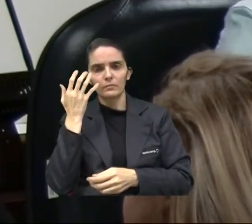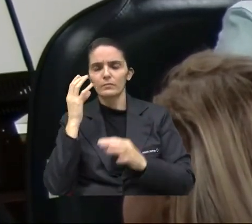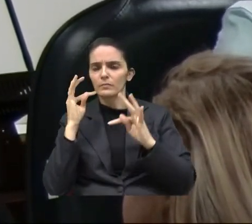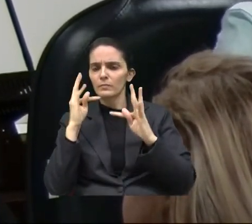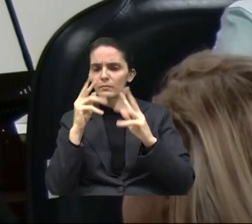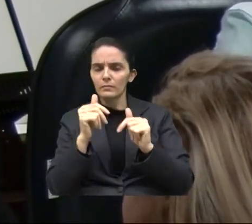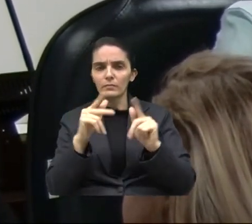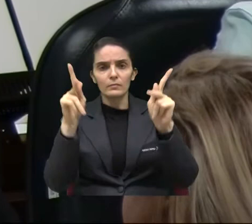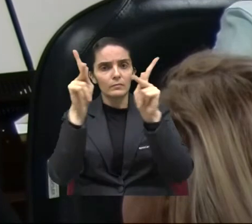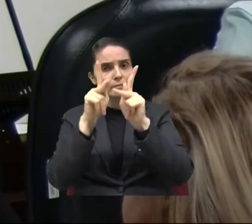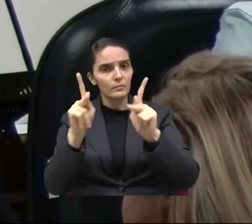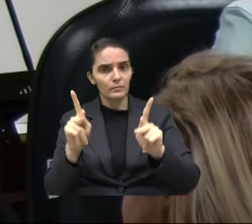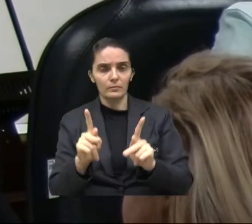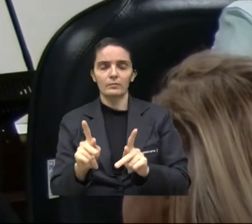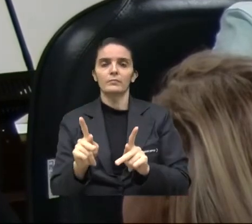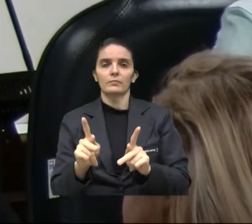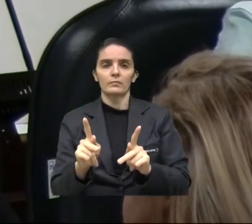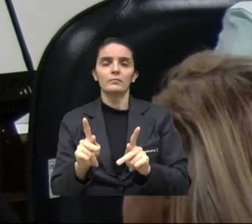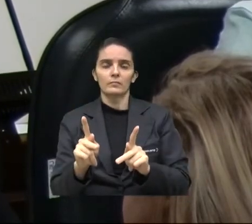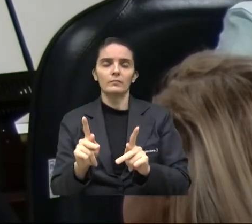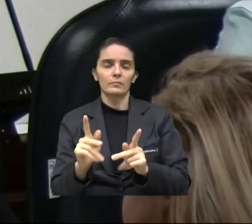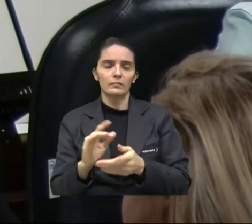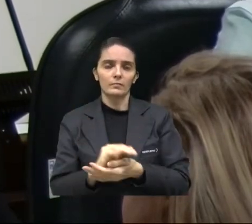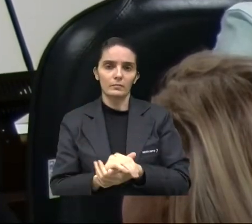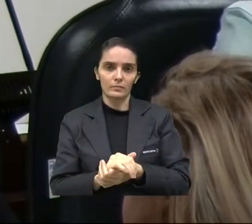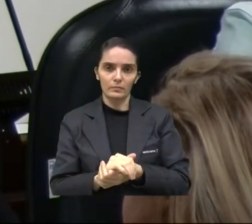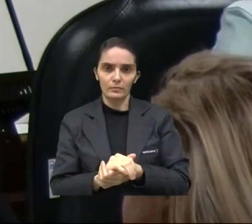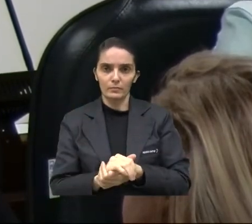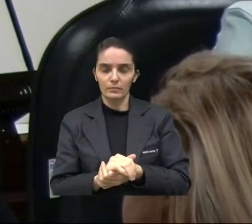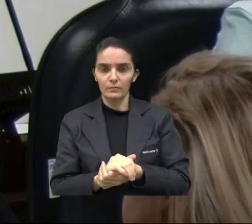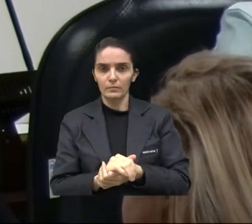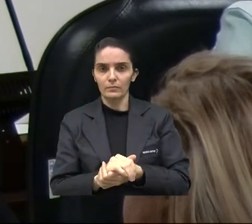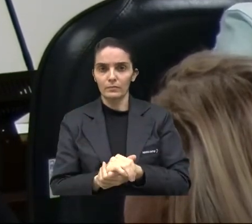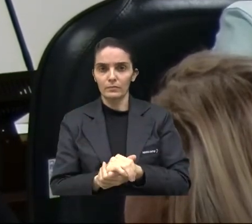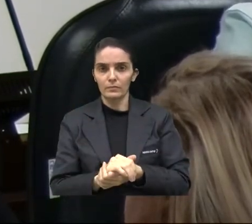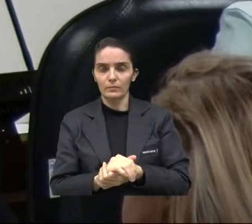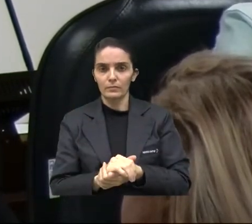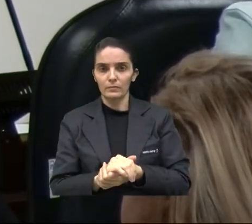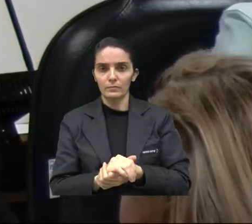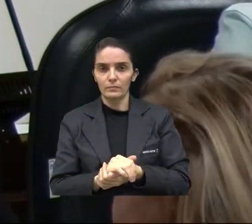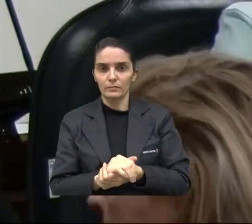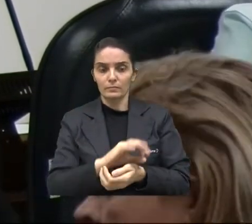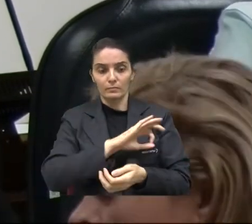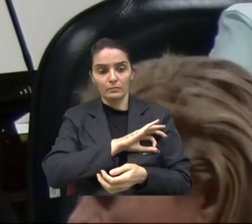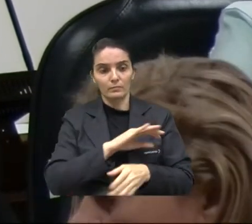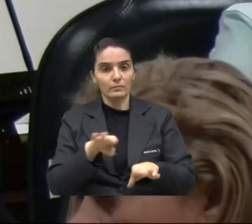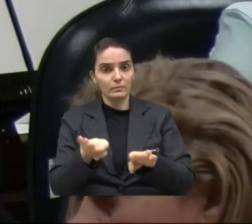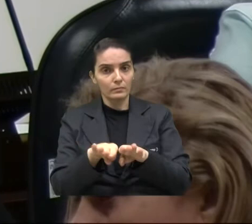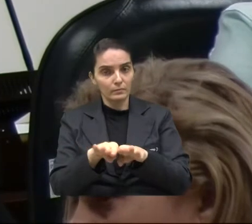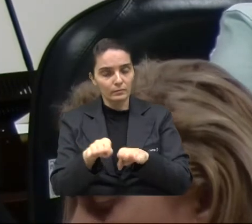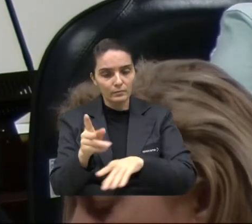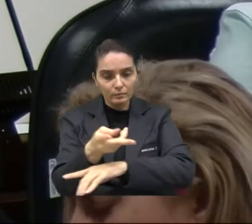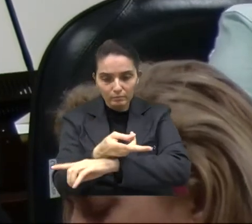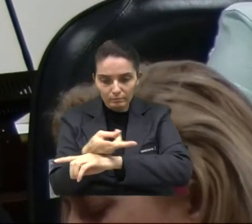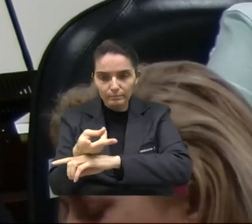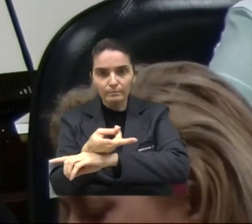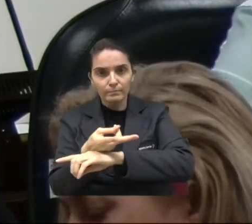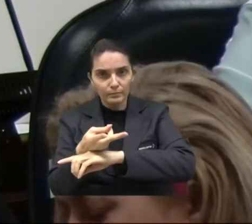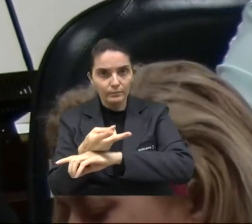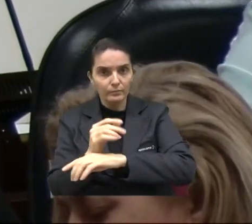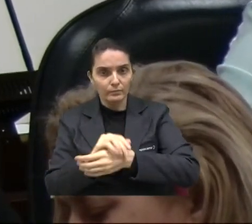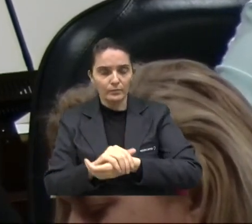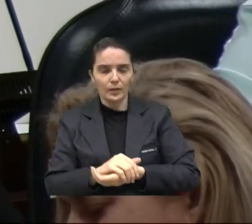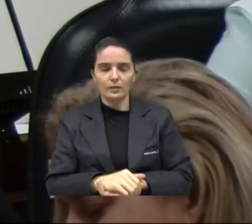pacífica. Eles estão também procurando o diálogo, estão intermediando, na